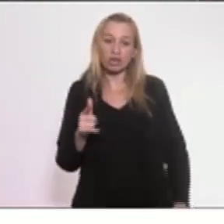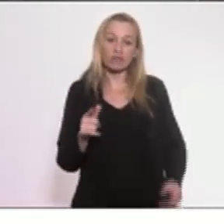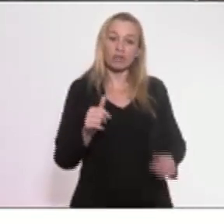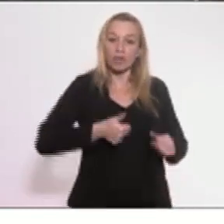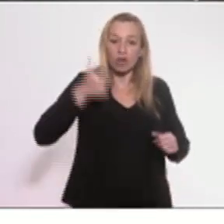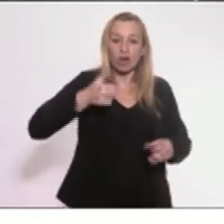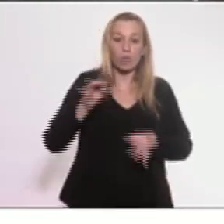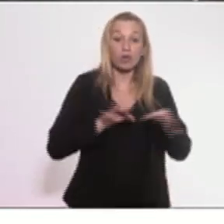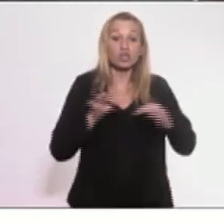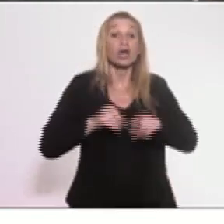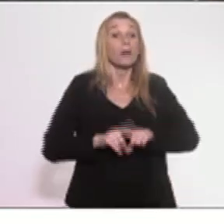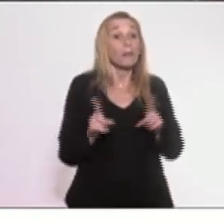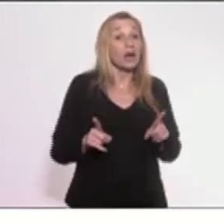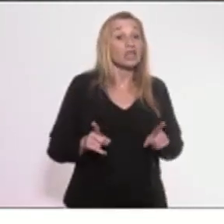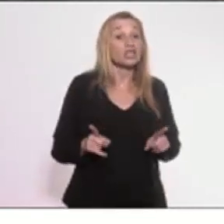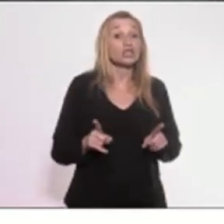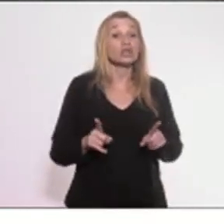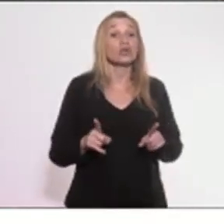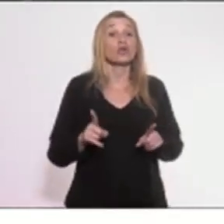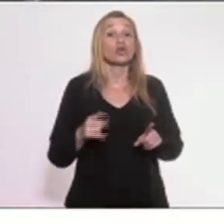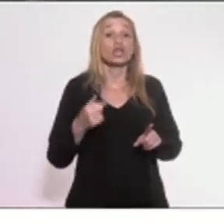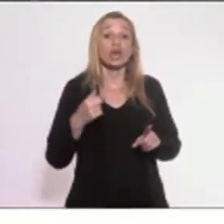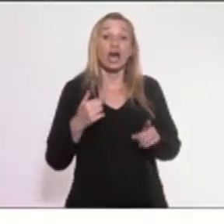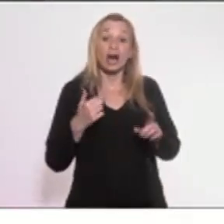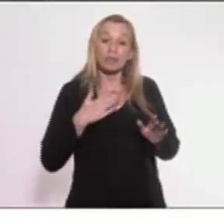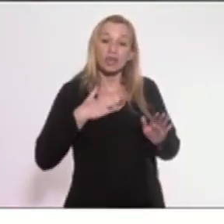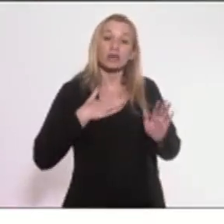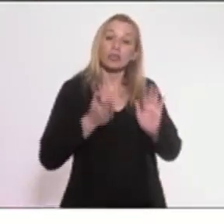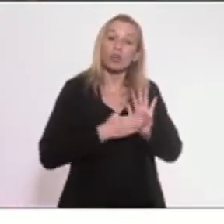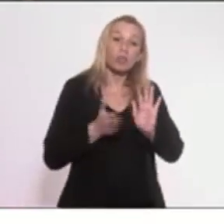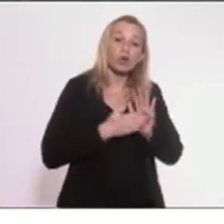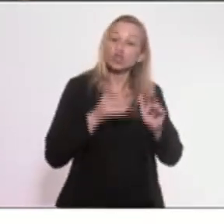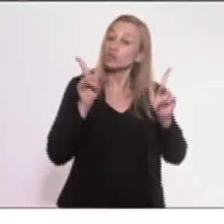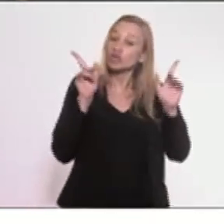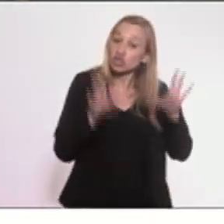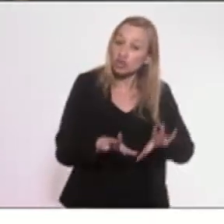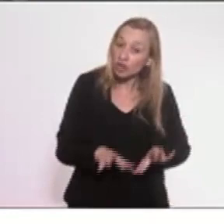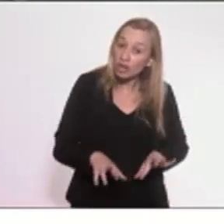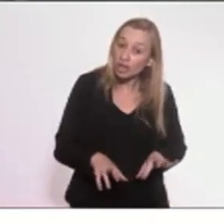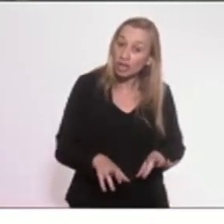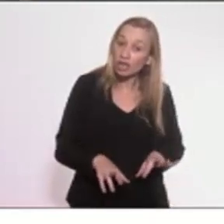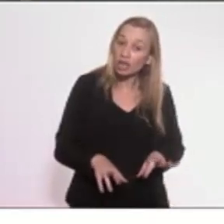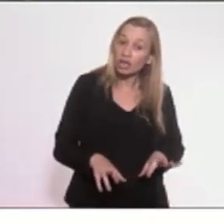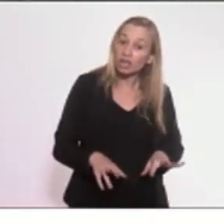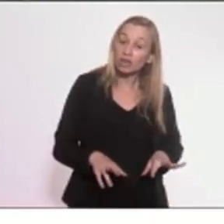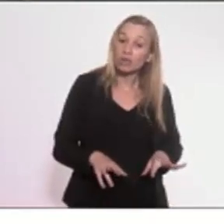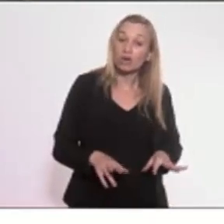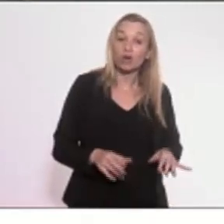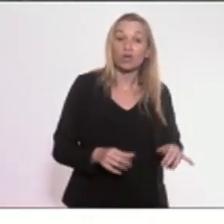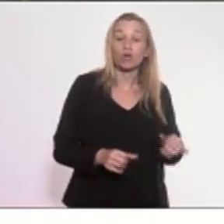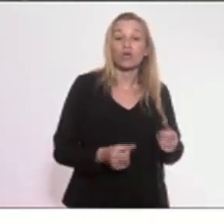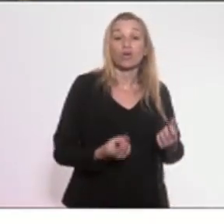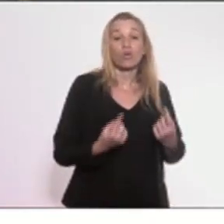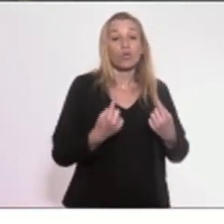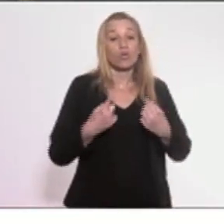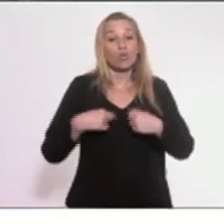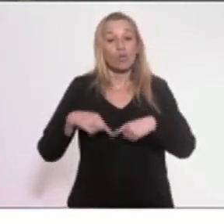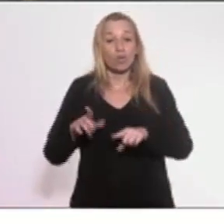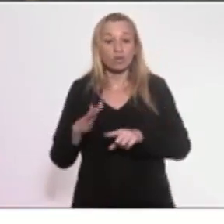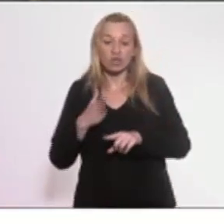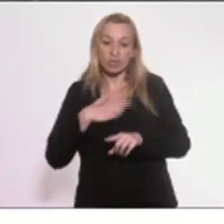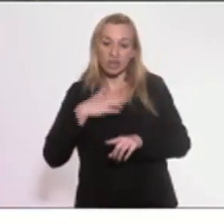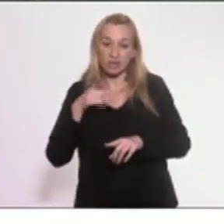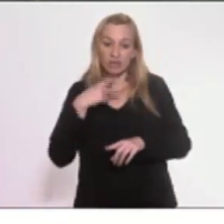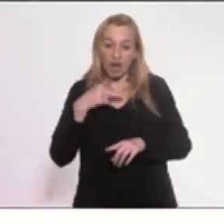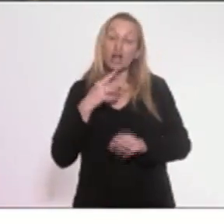foi aquilo que eu propus. E é nessa toada que, ao reverter a minha posição, eu posso